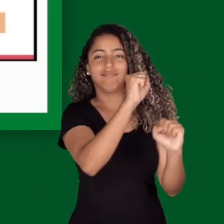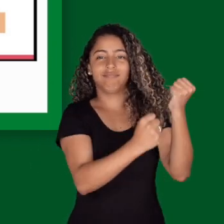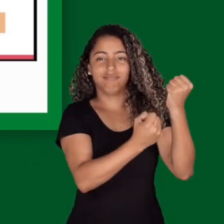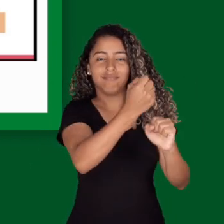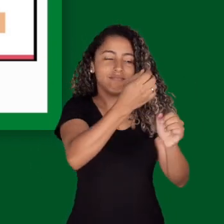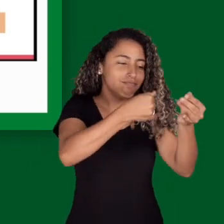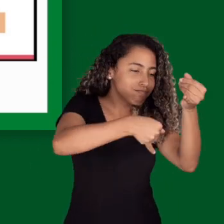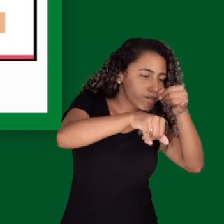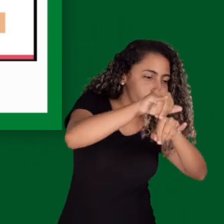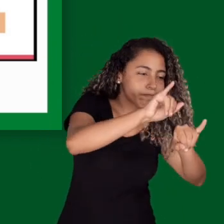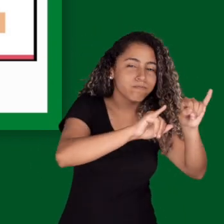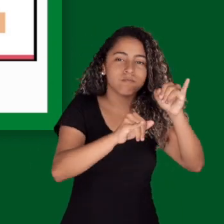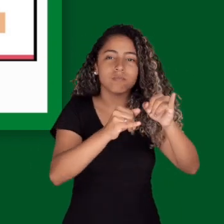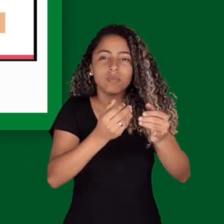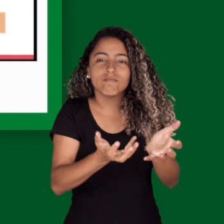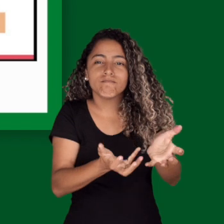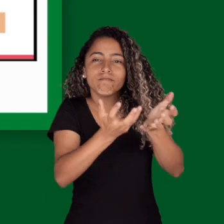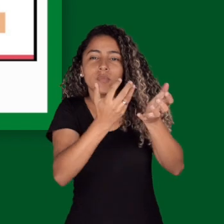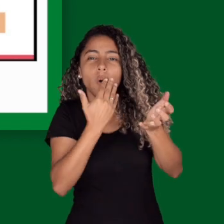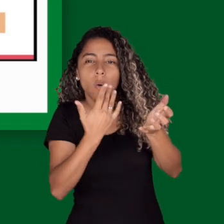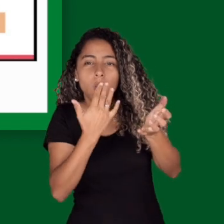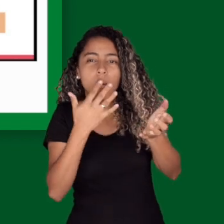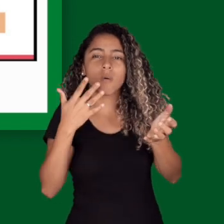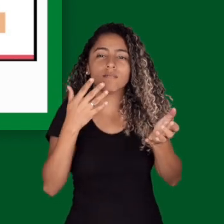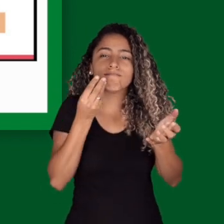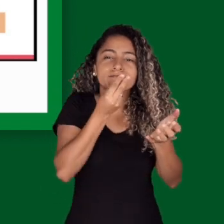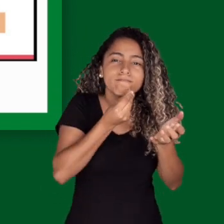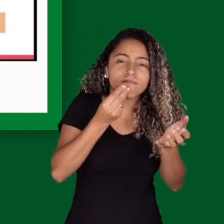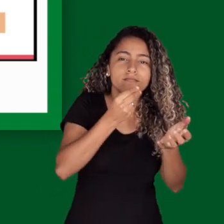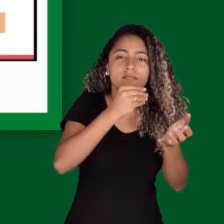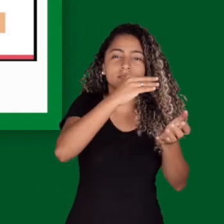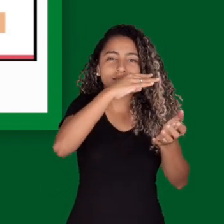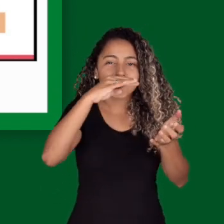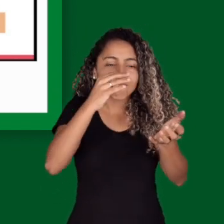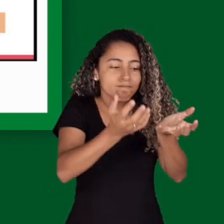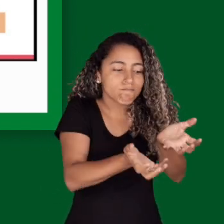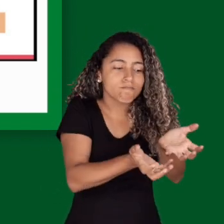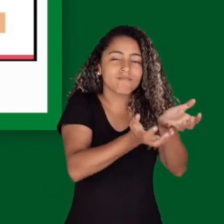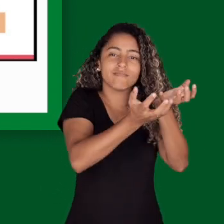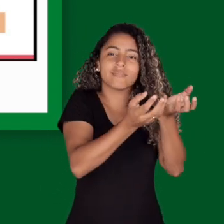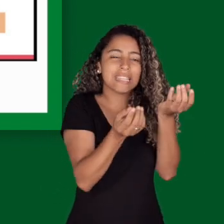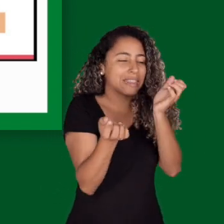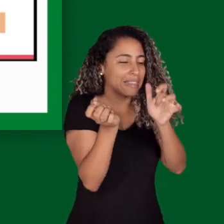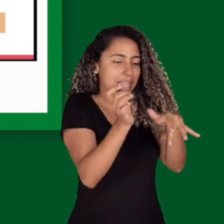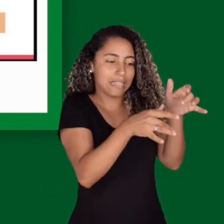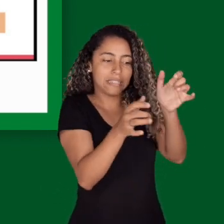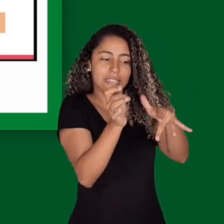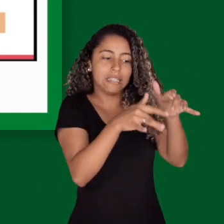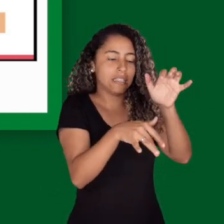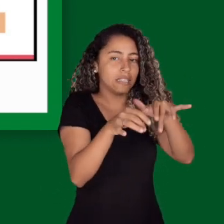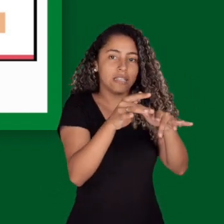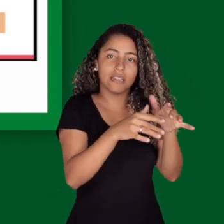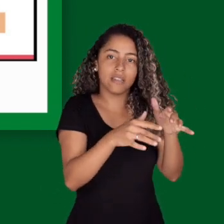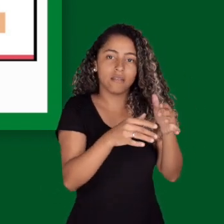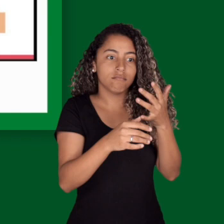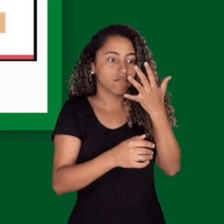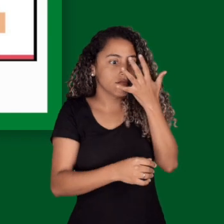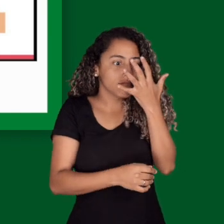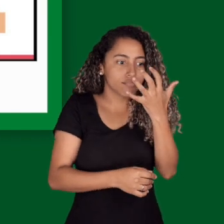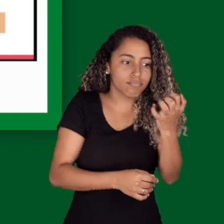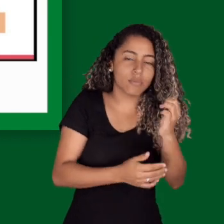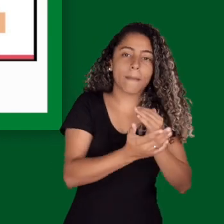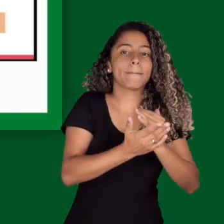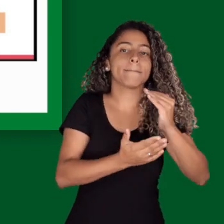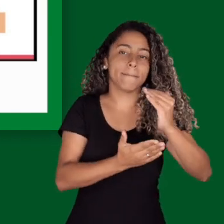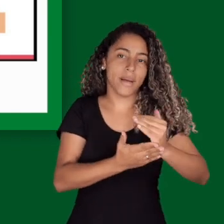laboratório, como aromatizantes, corantes, realçadores de sabor, aditivos que se colocam nesses alimentos para tornar eles